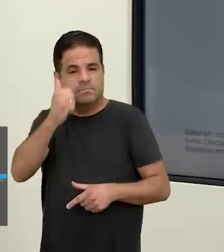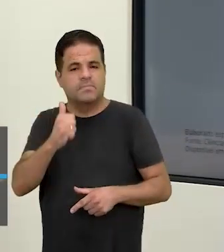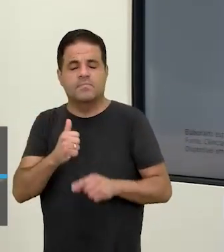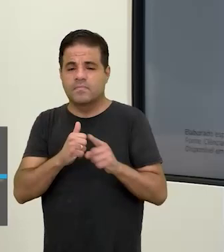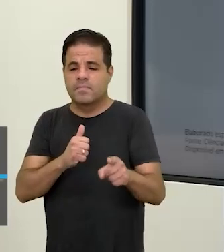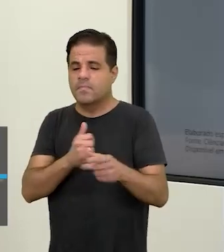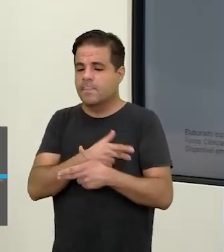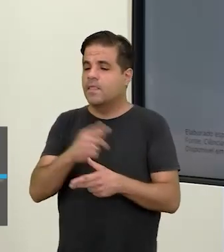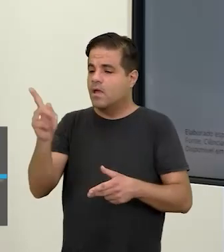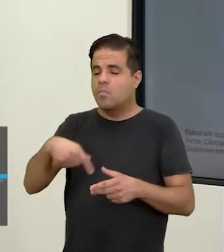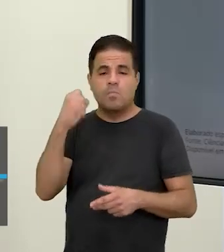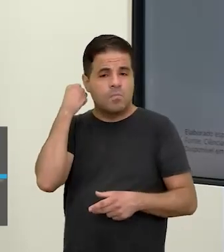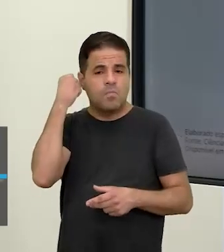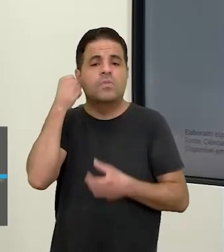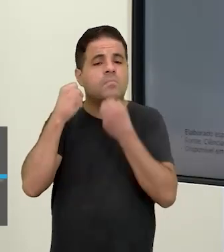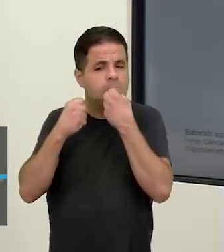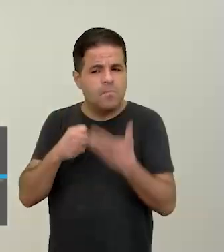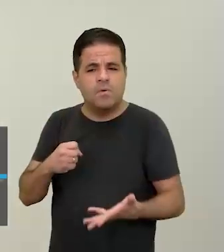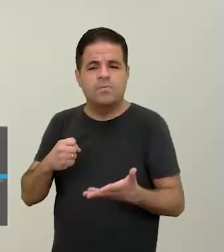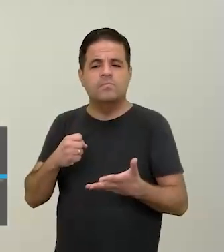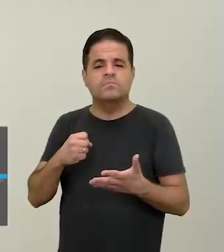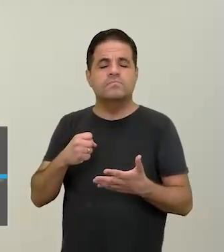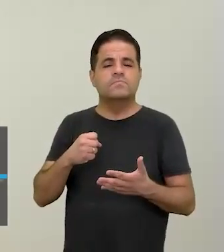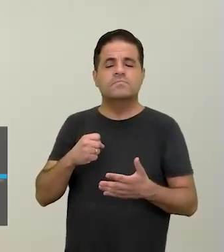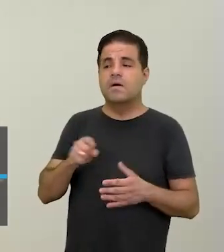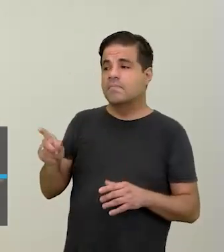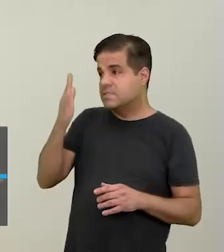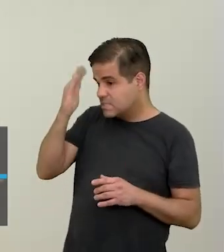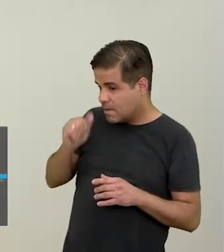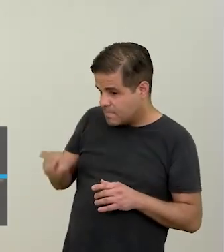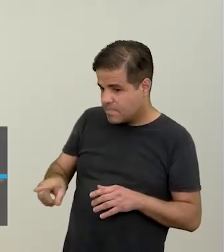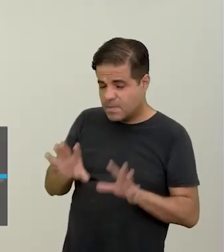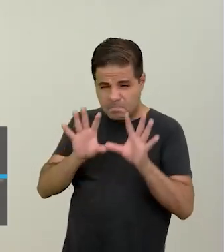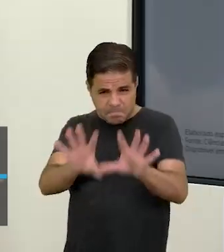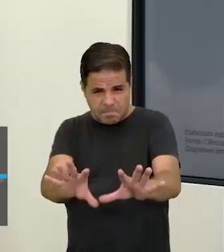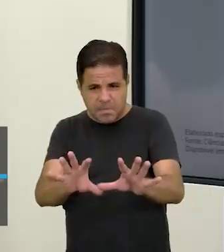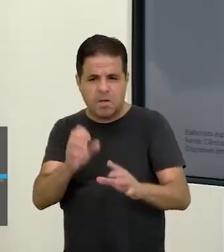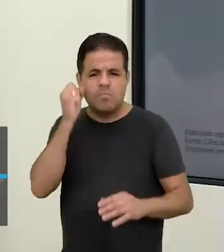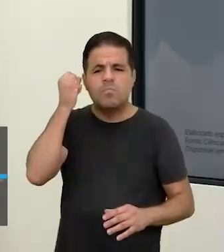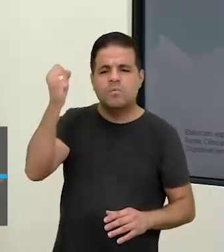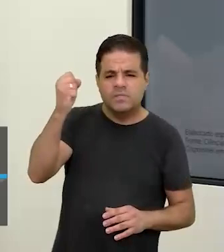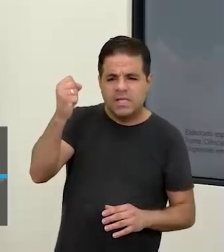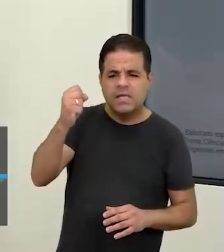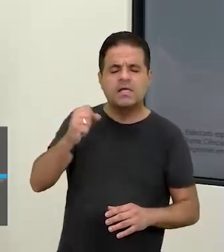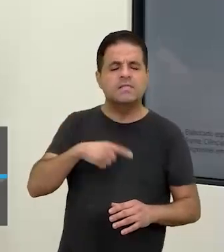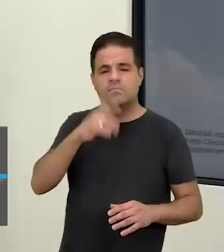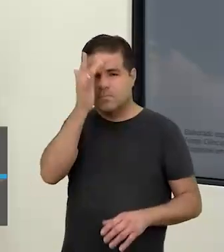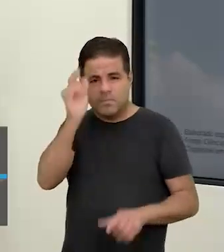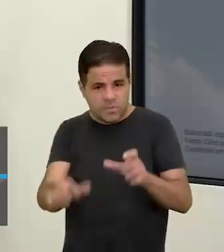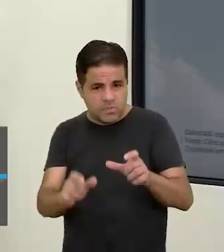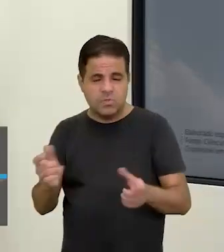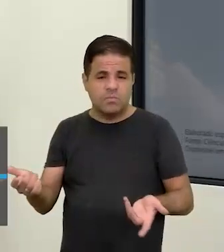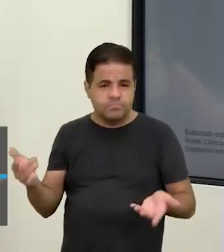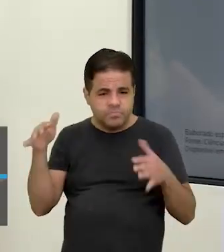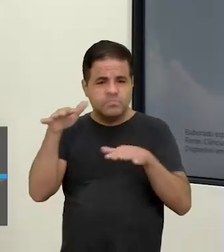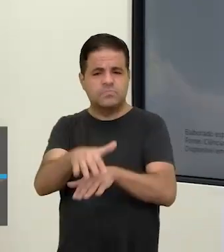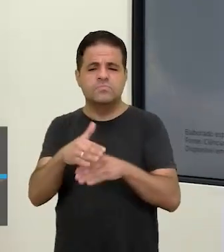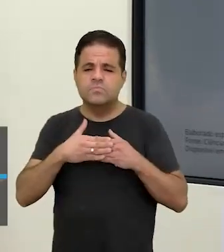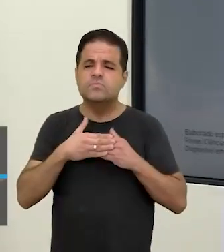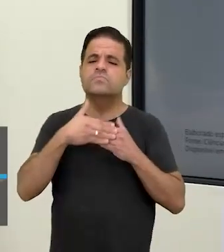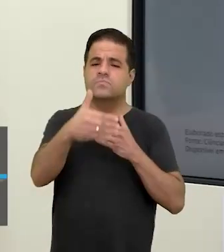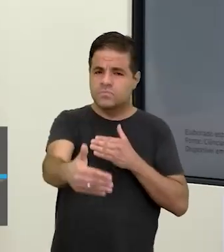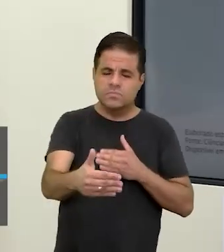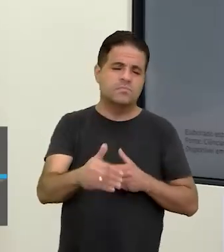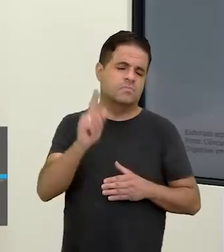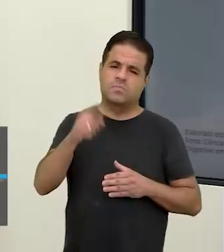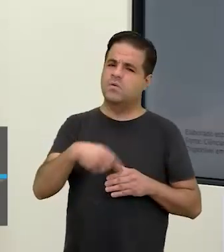Isso daí é um poder bom, né? Agora, aquele saber que implica no poder que se exerce de uma pessoa sobre a outra,